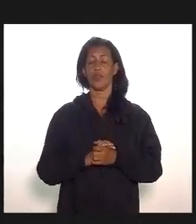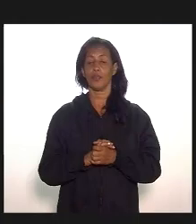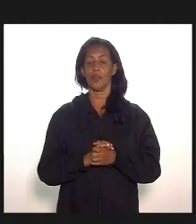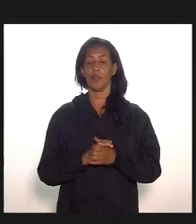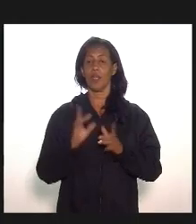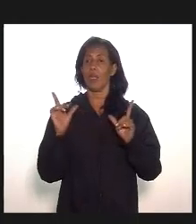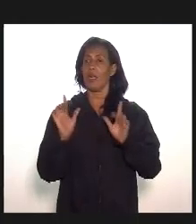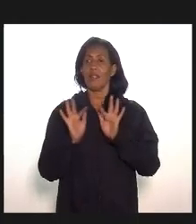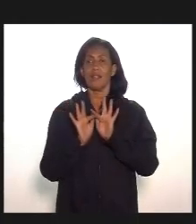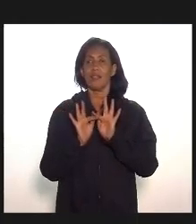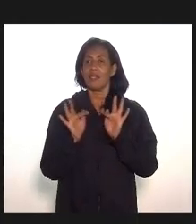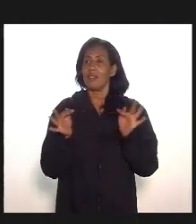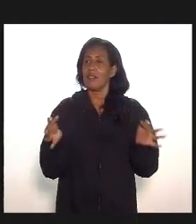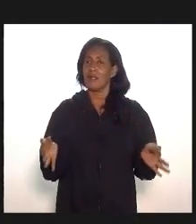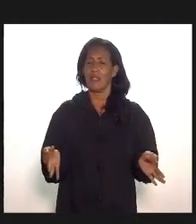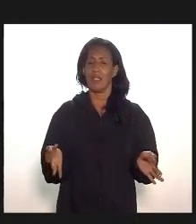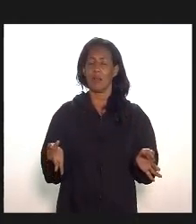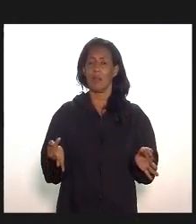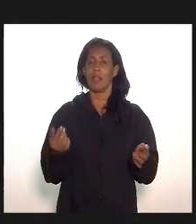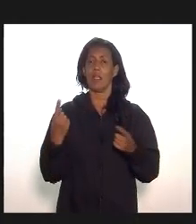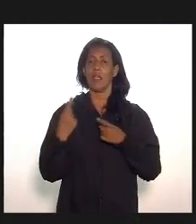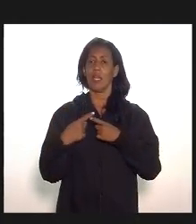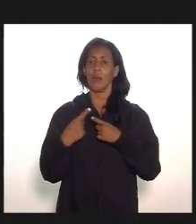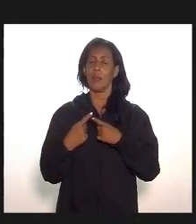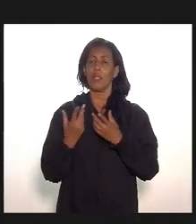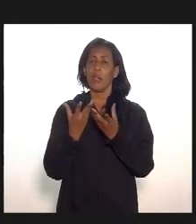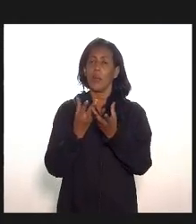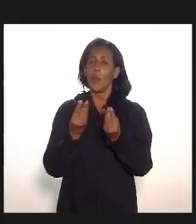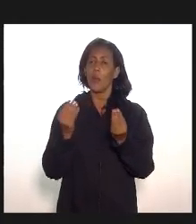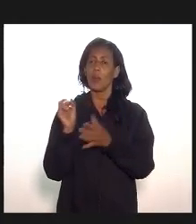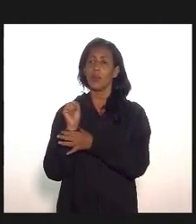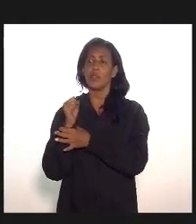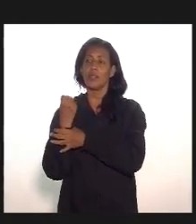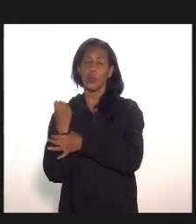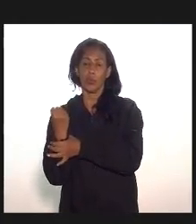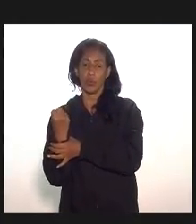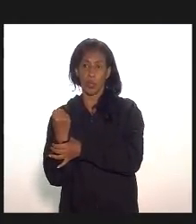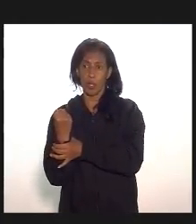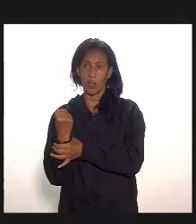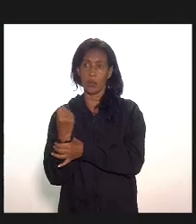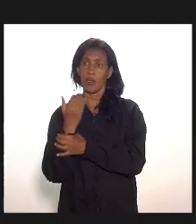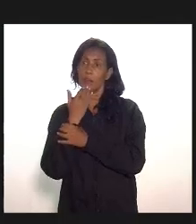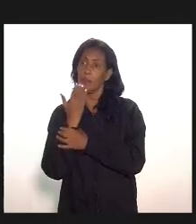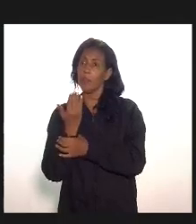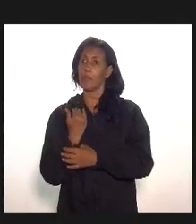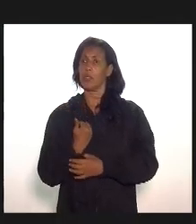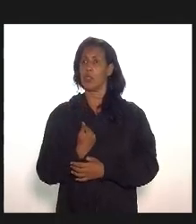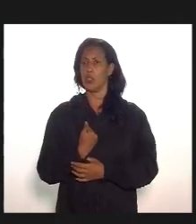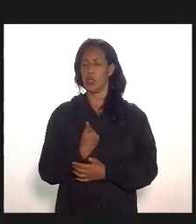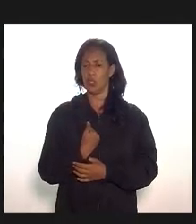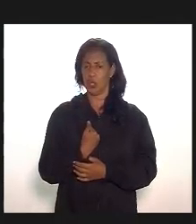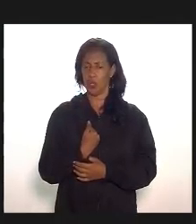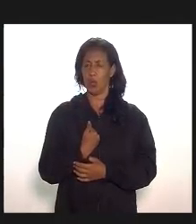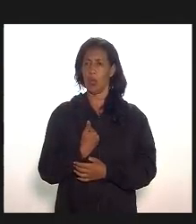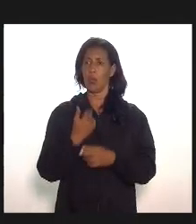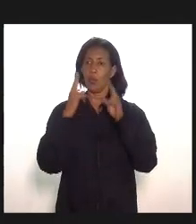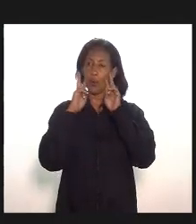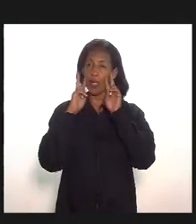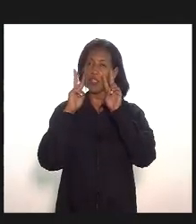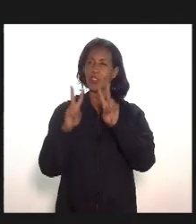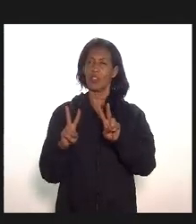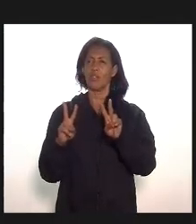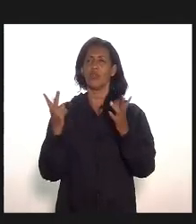um pedido de muitas autoridades de segurança pública, devido à grande balbúrdia que a gente está vendo no